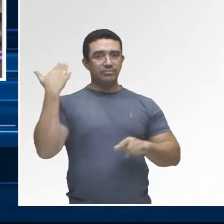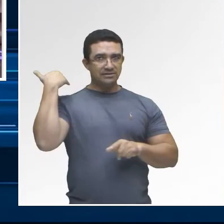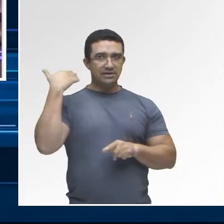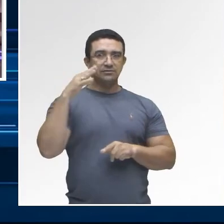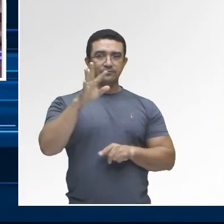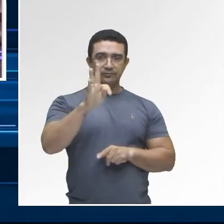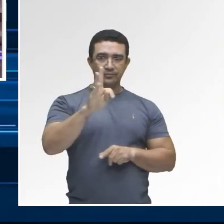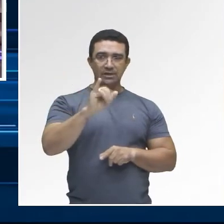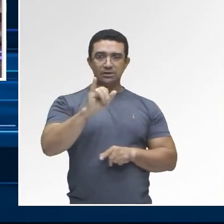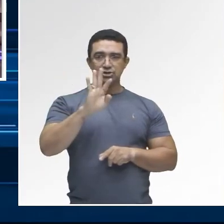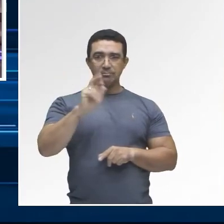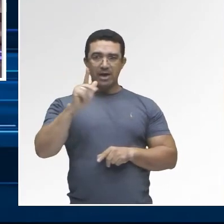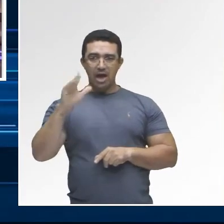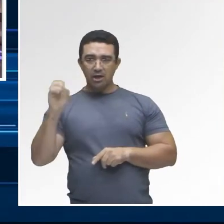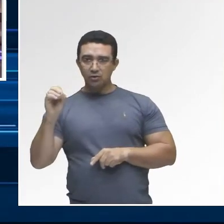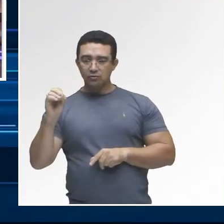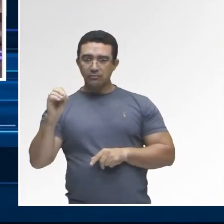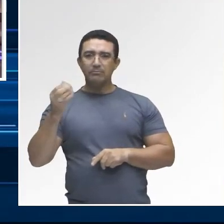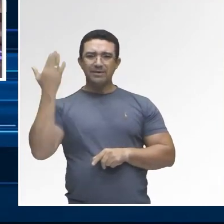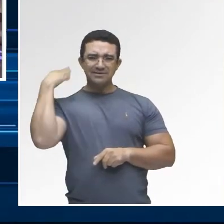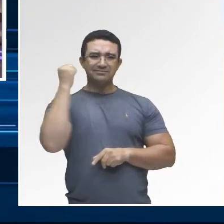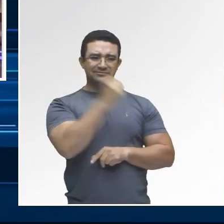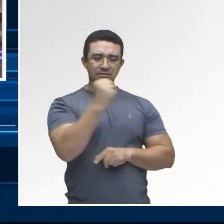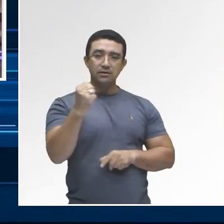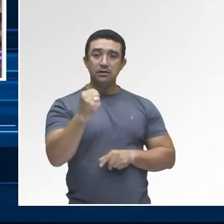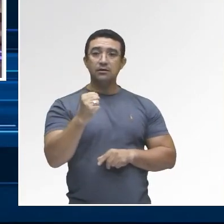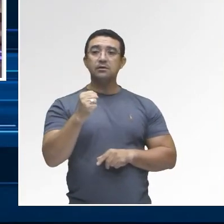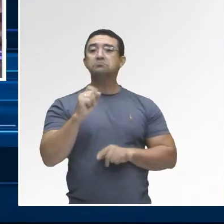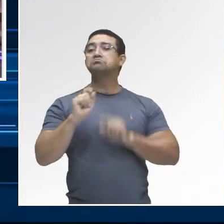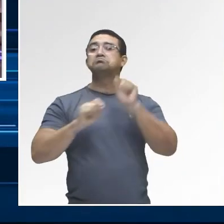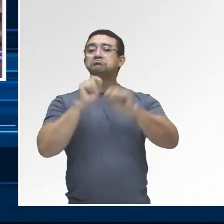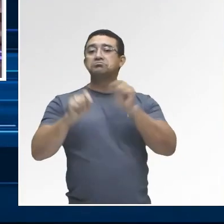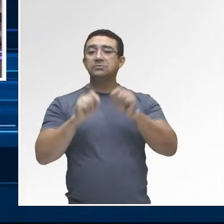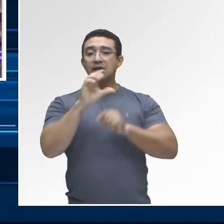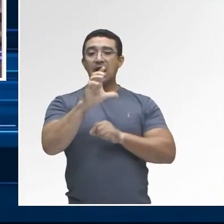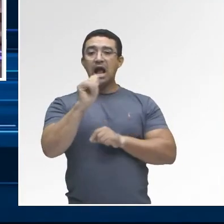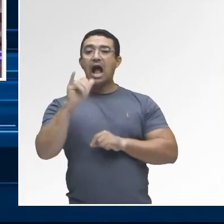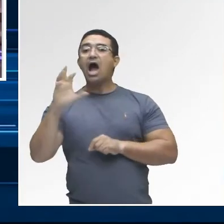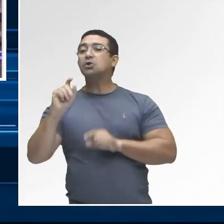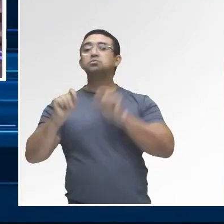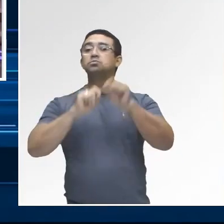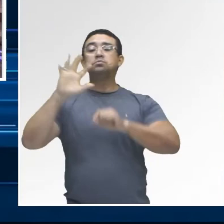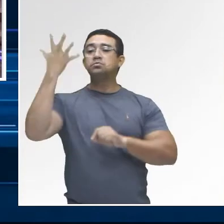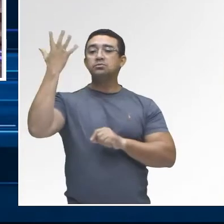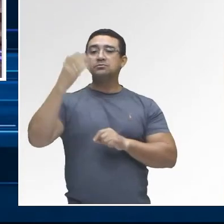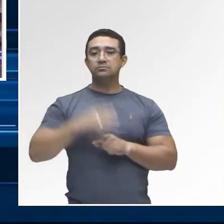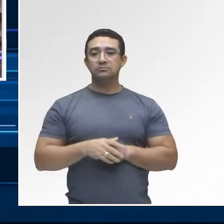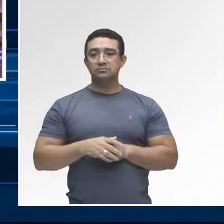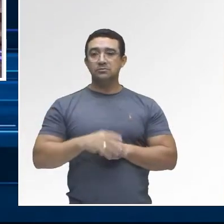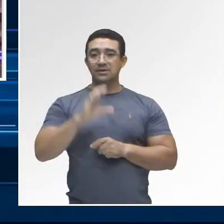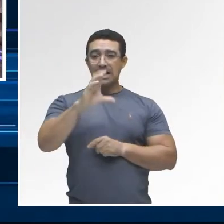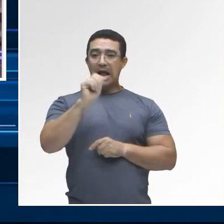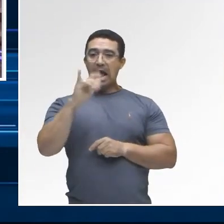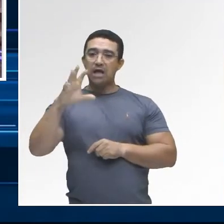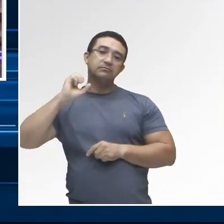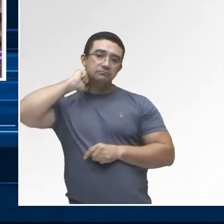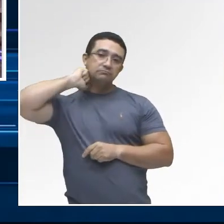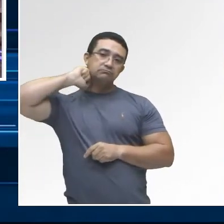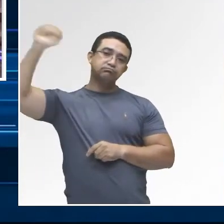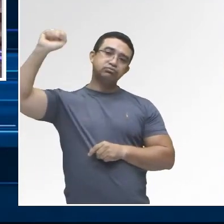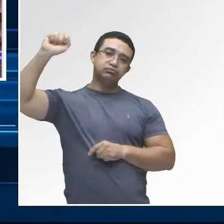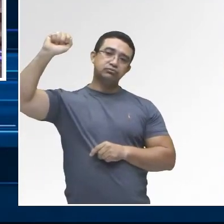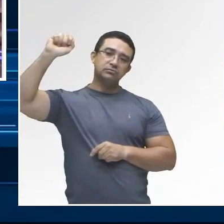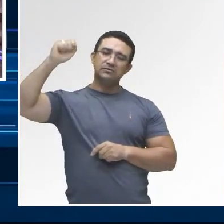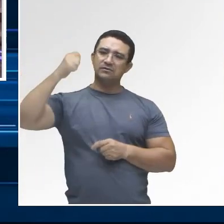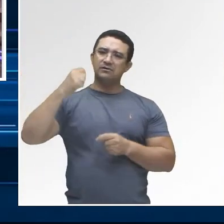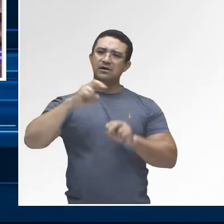Graco ele vai se suicidar como forma de protesto político. O cara se suicida como forma de protesto